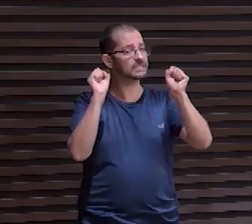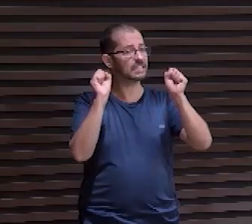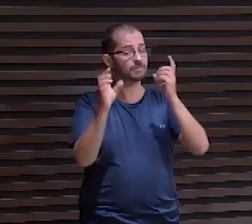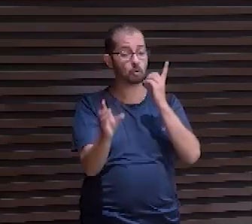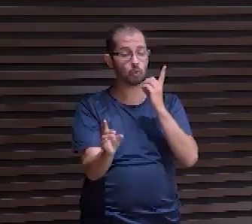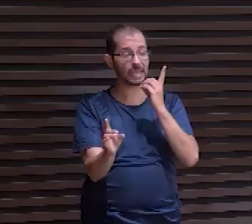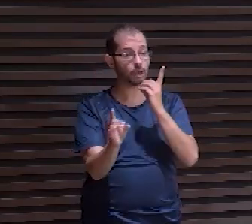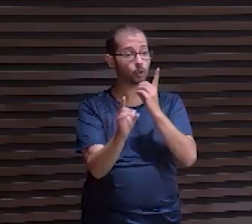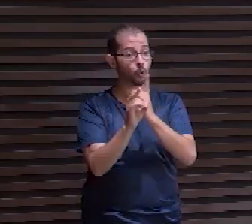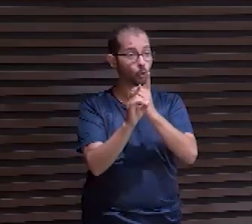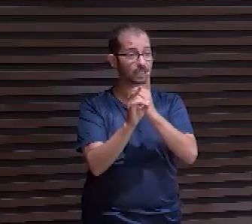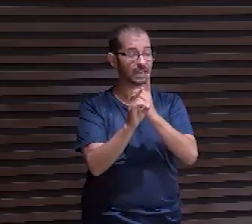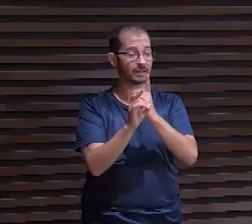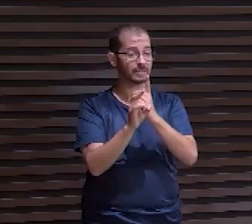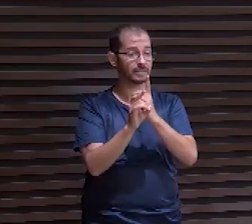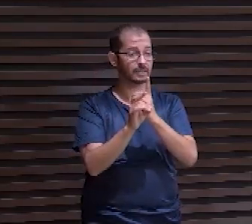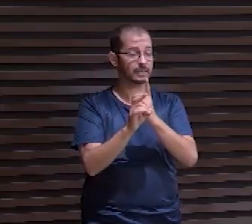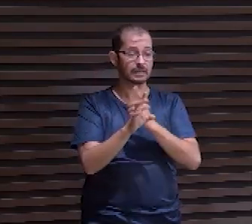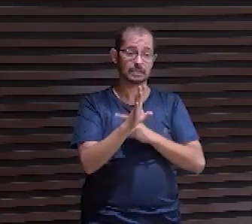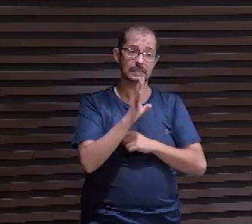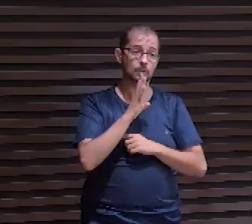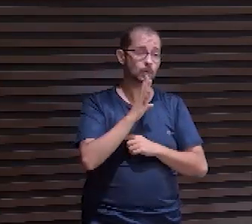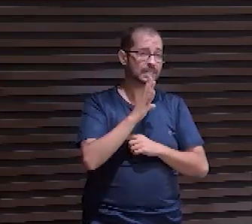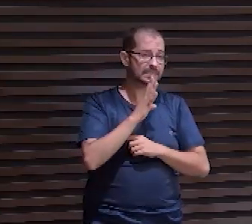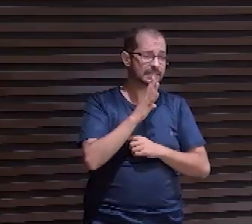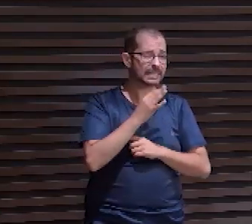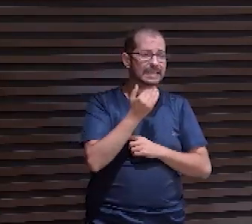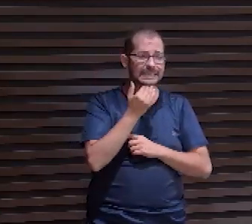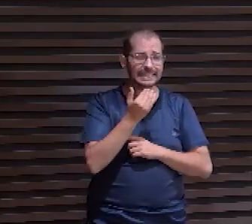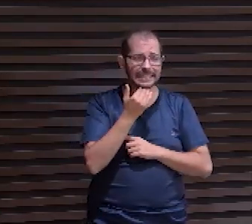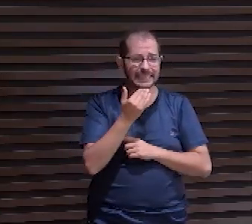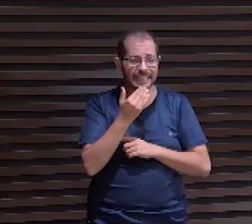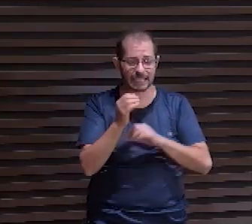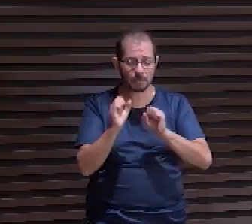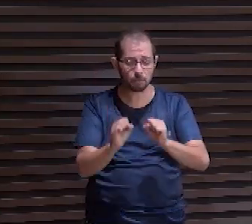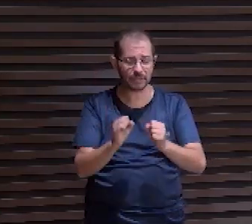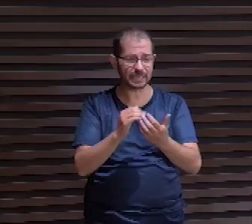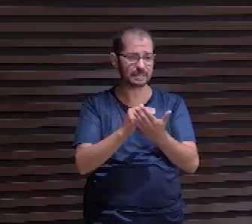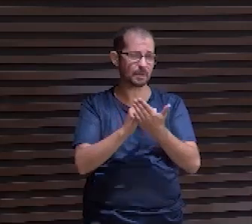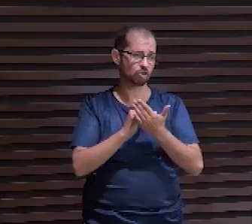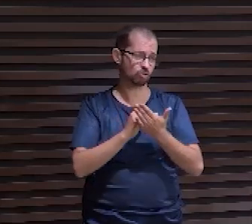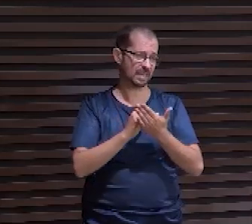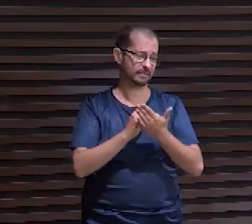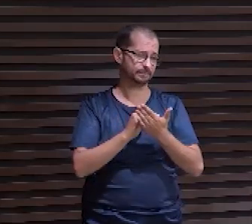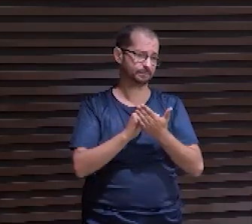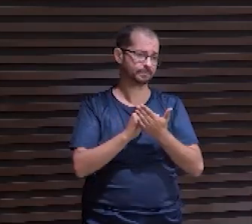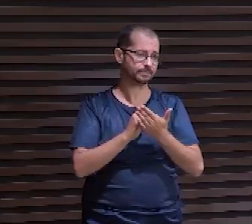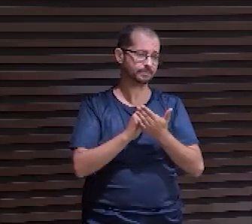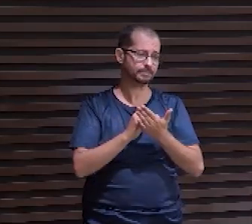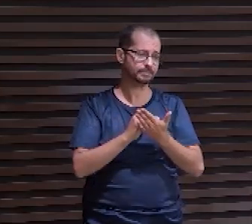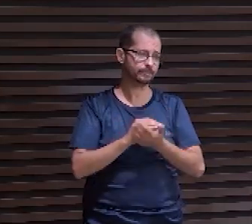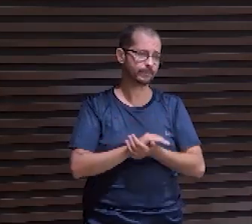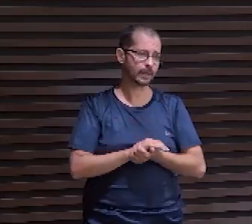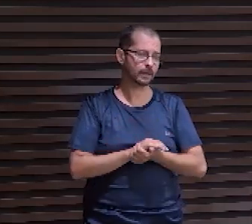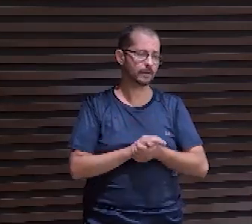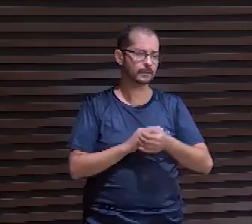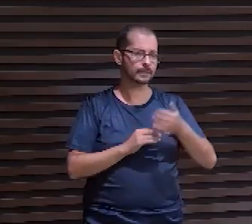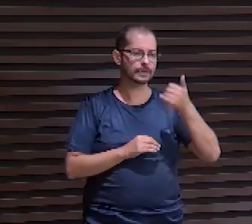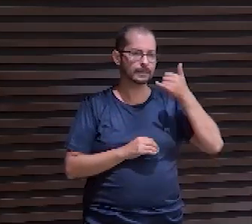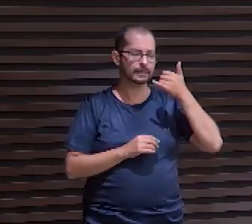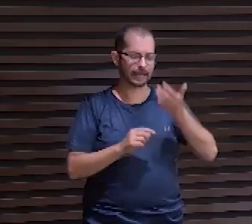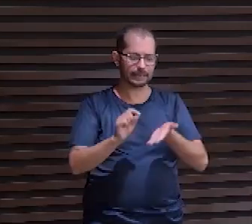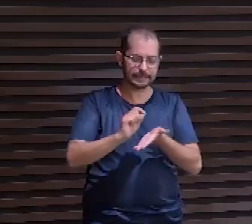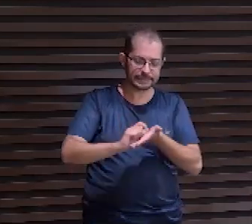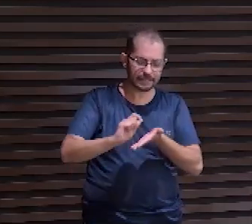localizá-lo, além de não conhecer ninguém que pudesse me ajudar a fazê-lo. Continuei